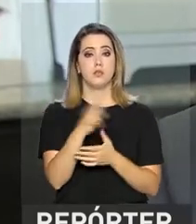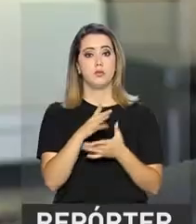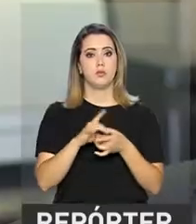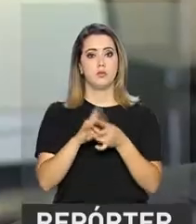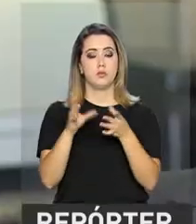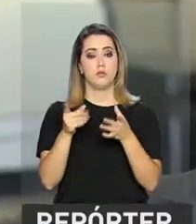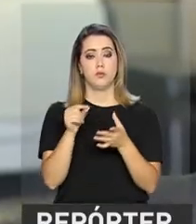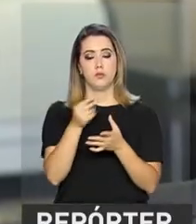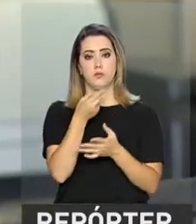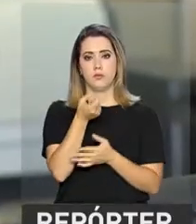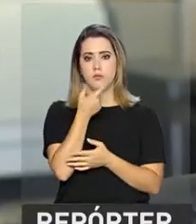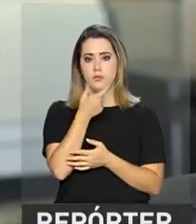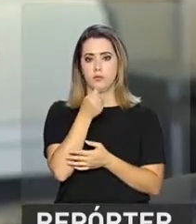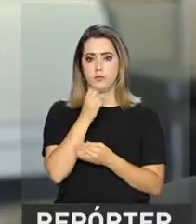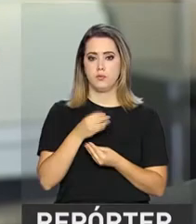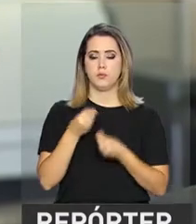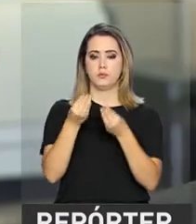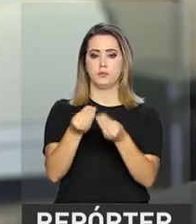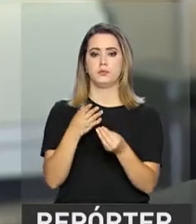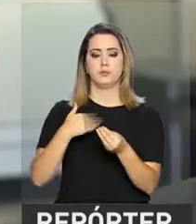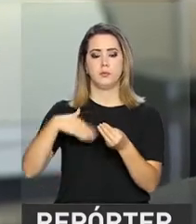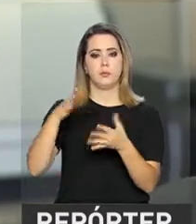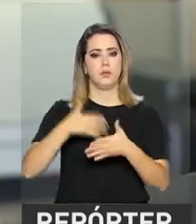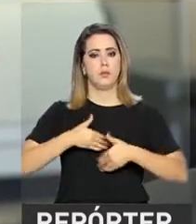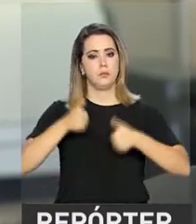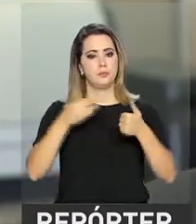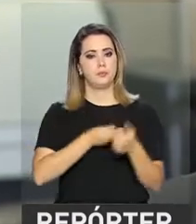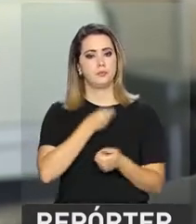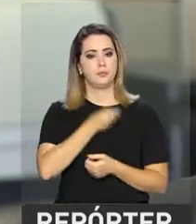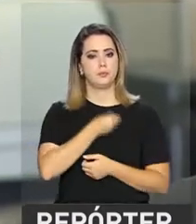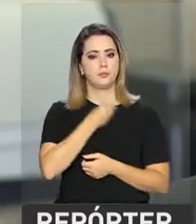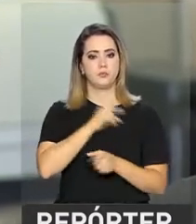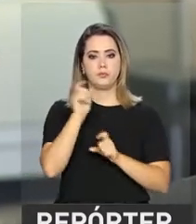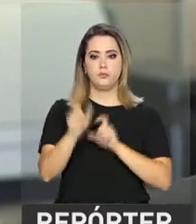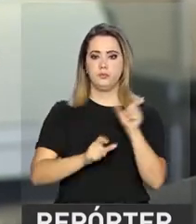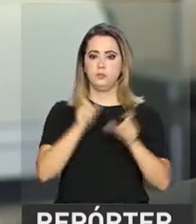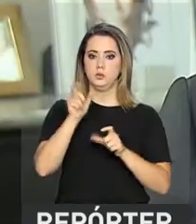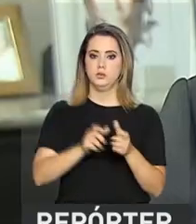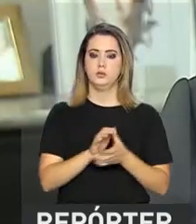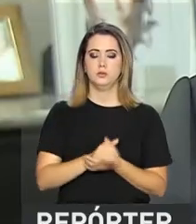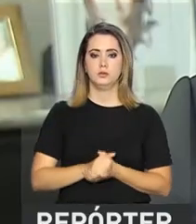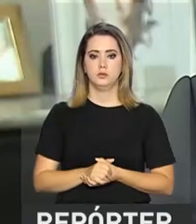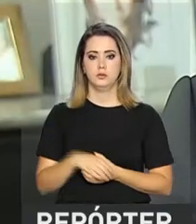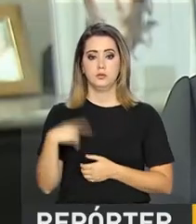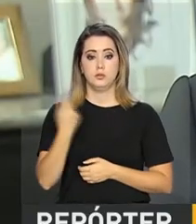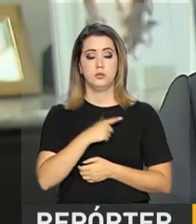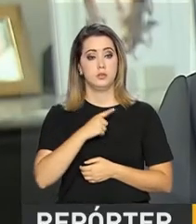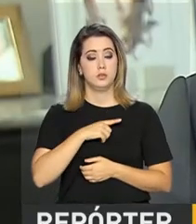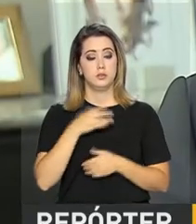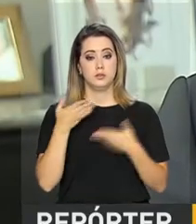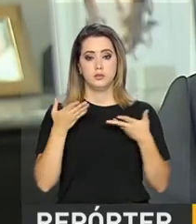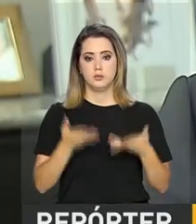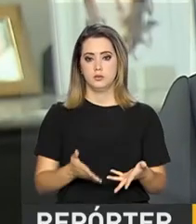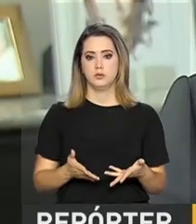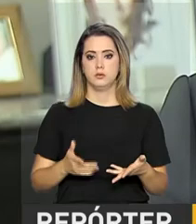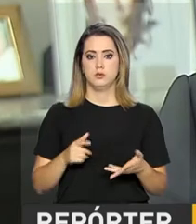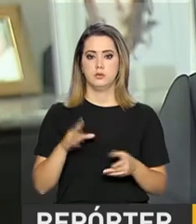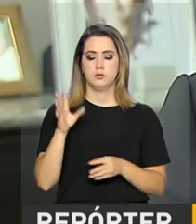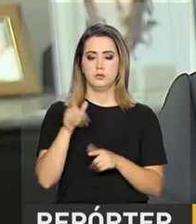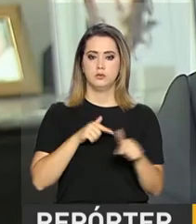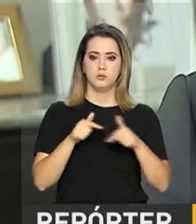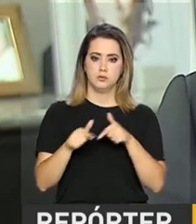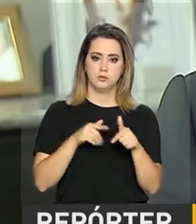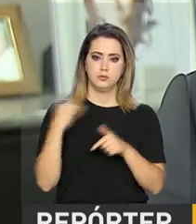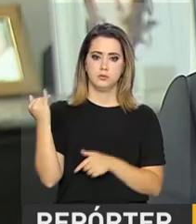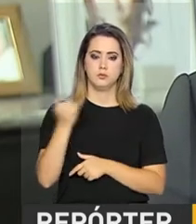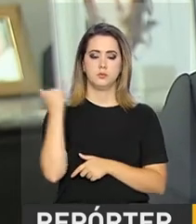deve dar mais conforto e qualidade de vida aos pacientes nós temos aí um trabalho